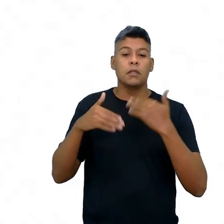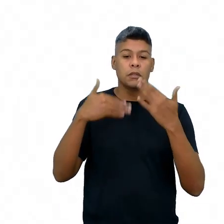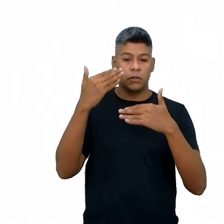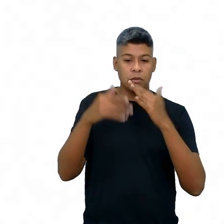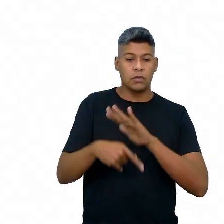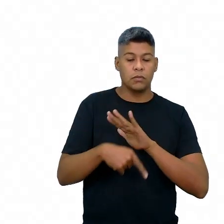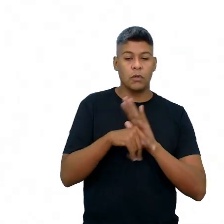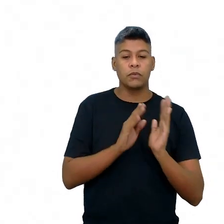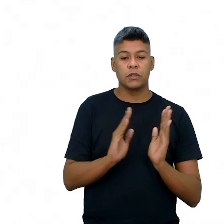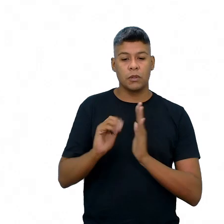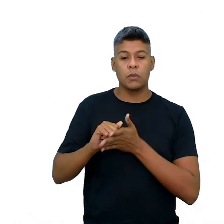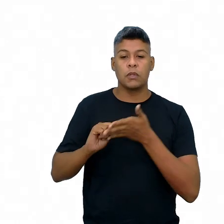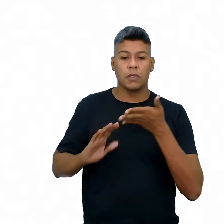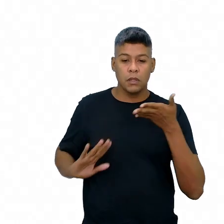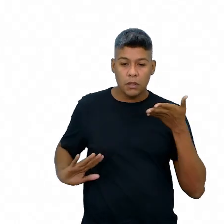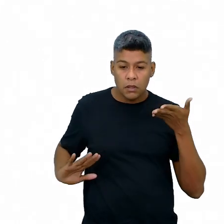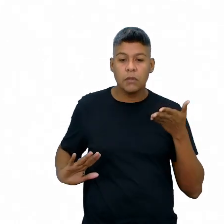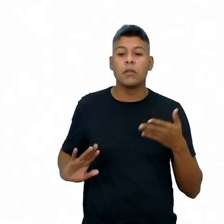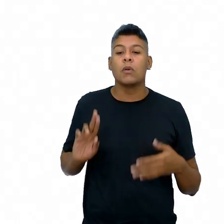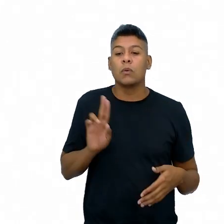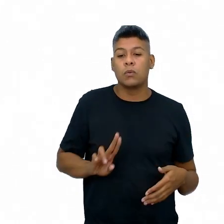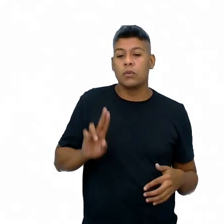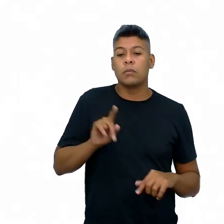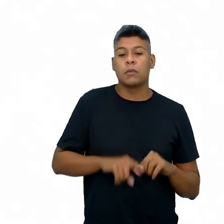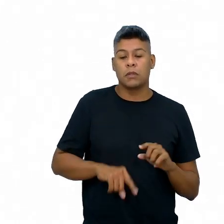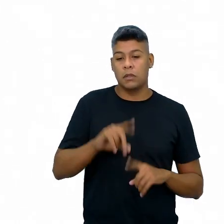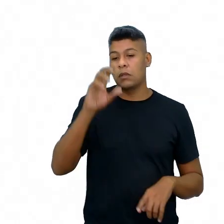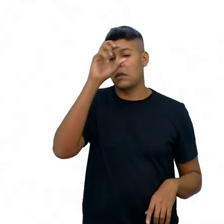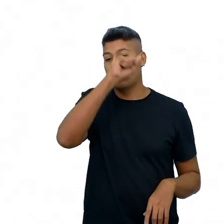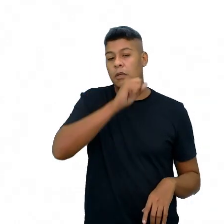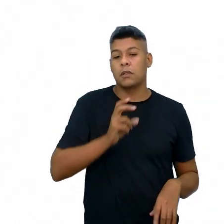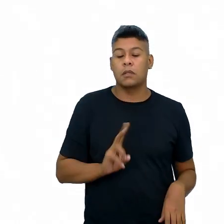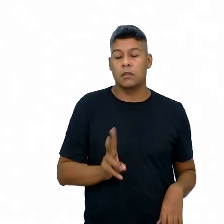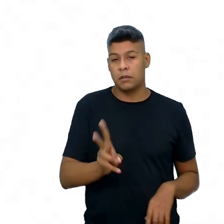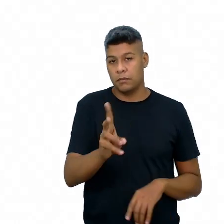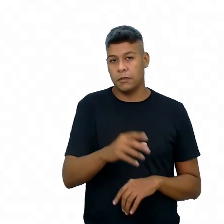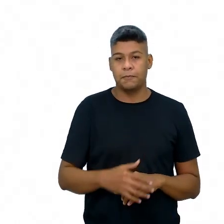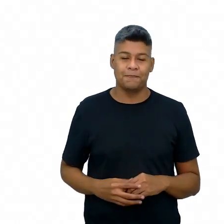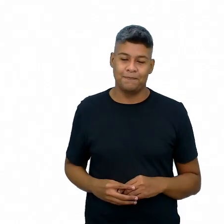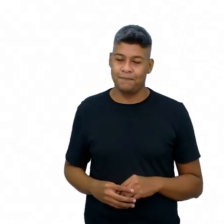desenvolvimento dessa sequência de atividade, utilizando o material Aprender Sempre.